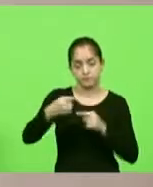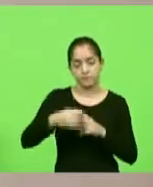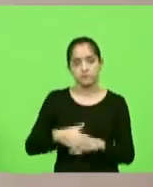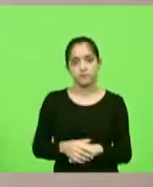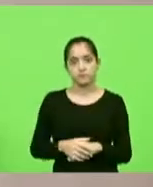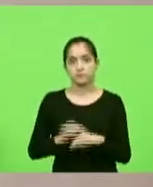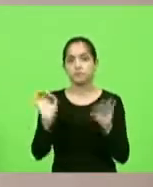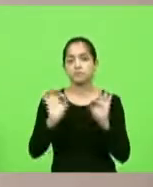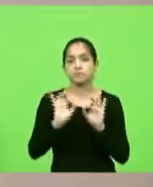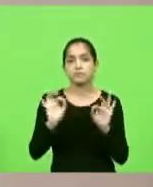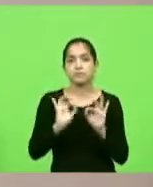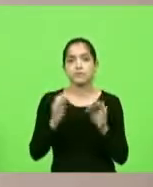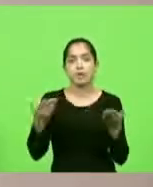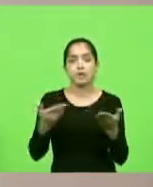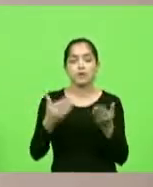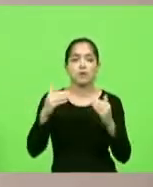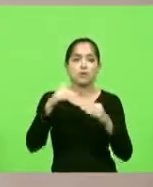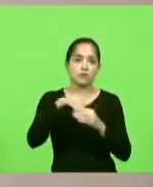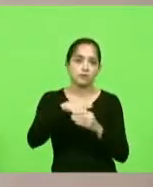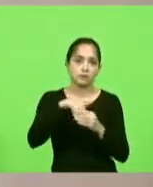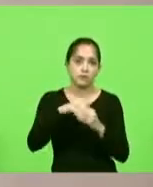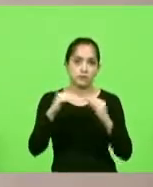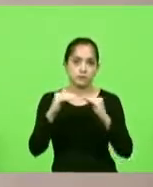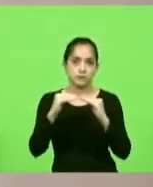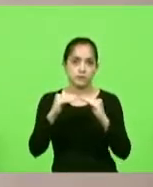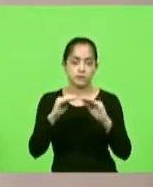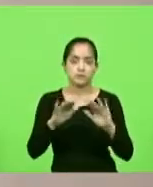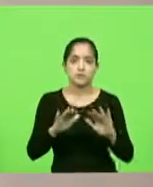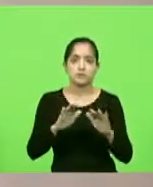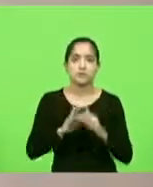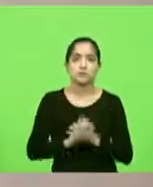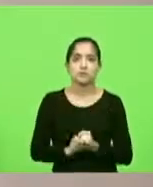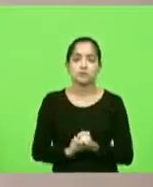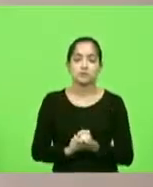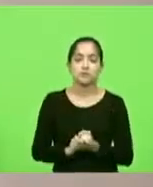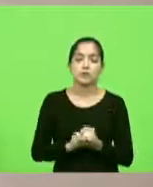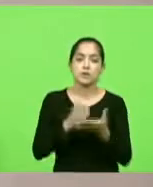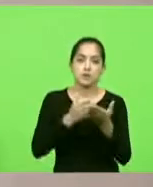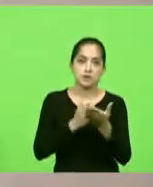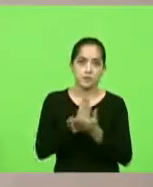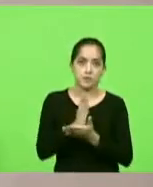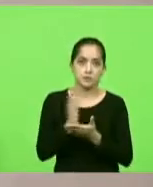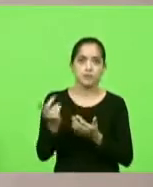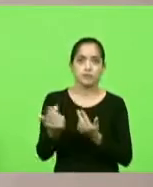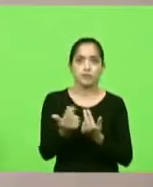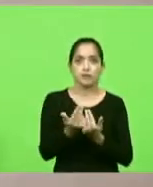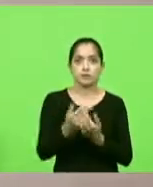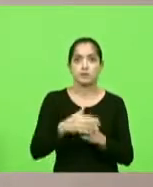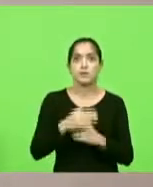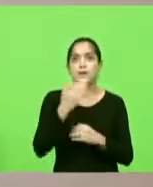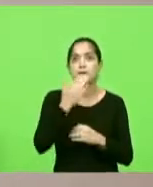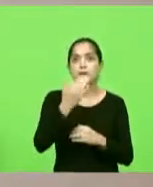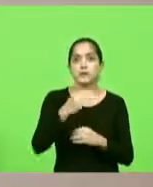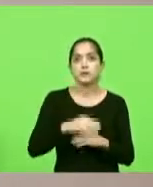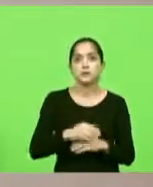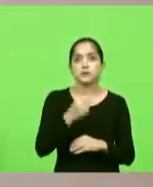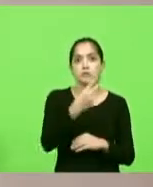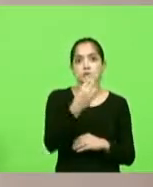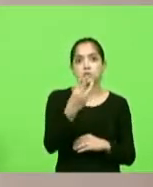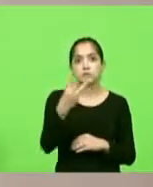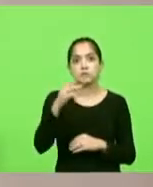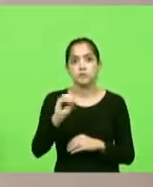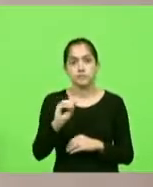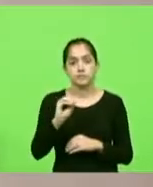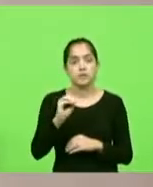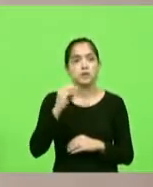havendo quem queira discutir em votação, deputados que aprovam permaneçam como se encontram. Aprovado por unanimidade, pedido de informação 230, autor deputado